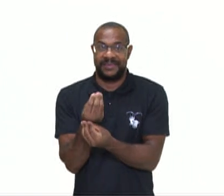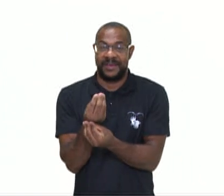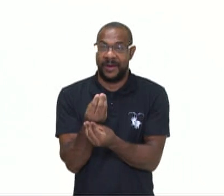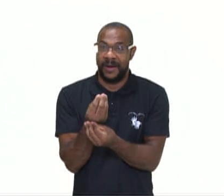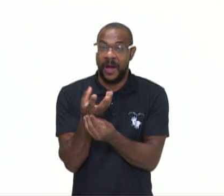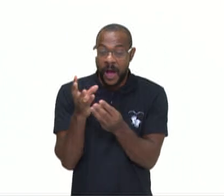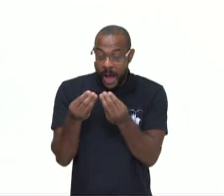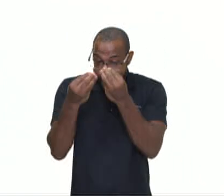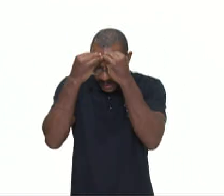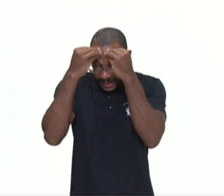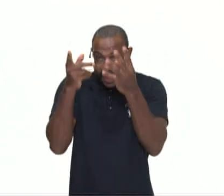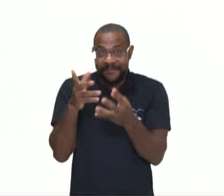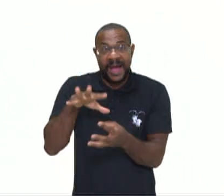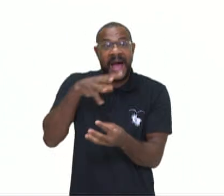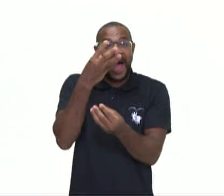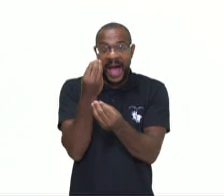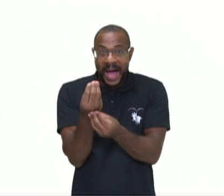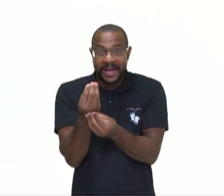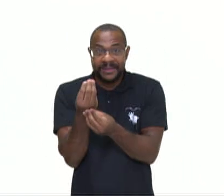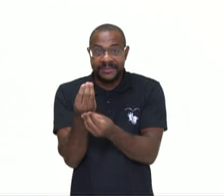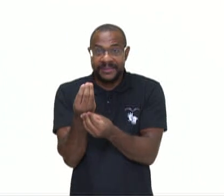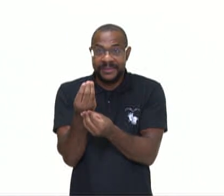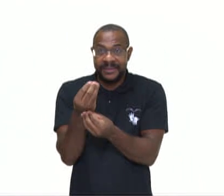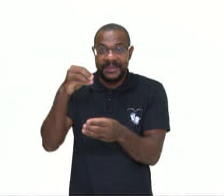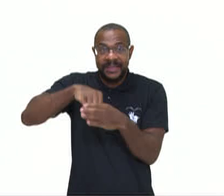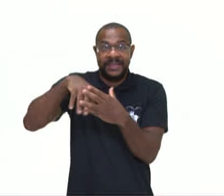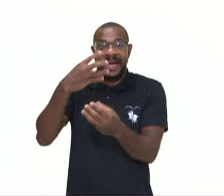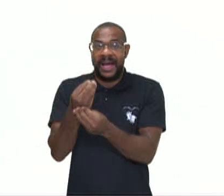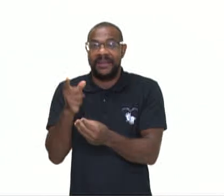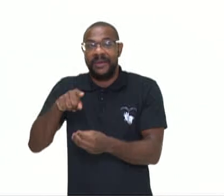característica marcante do parnasianismo.